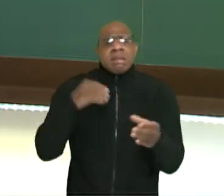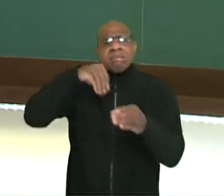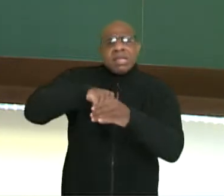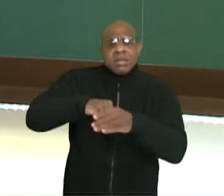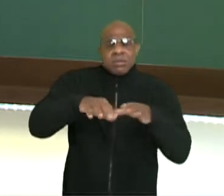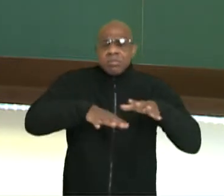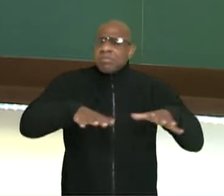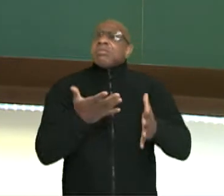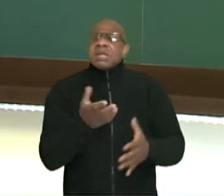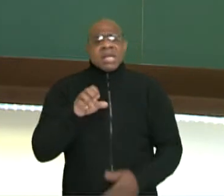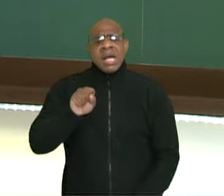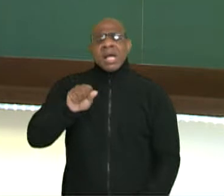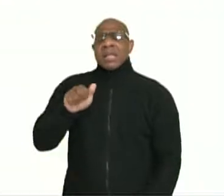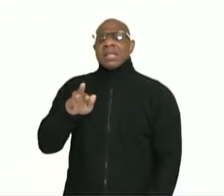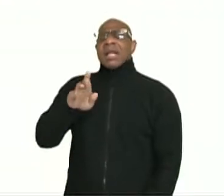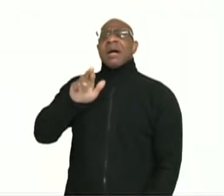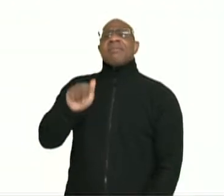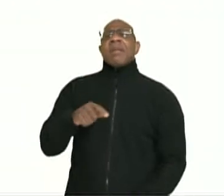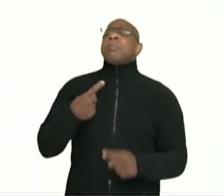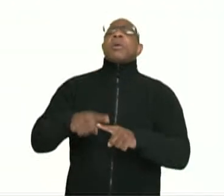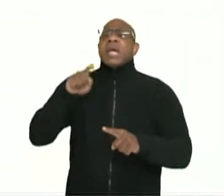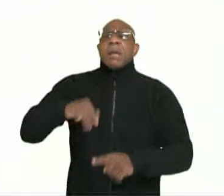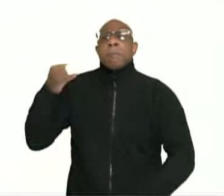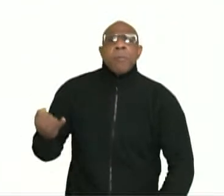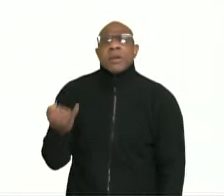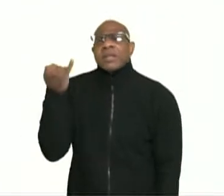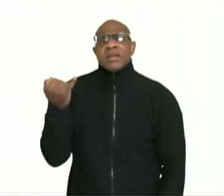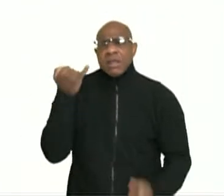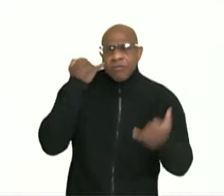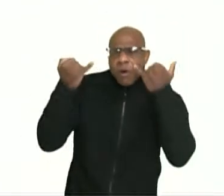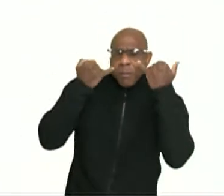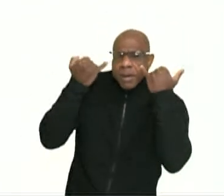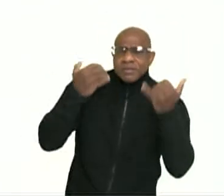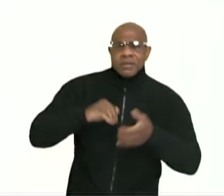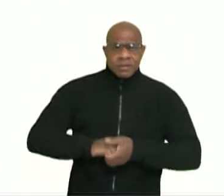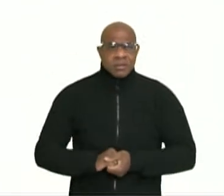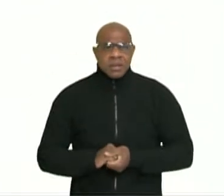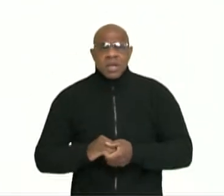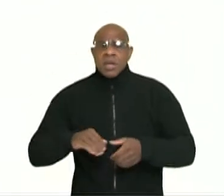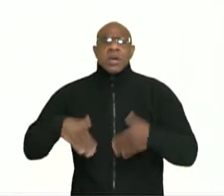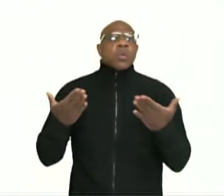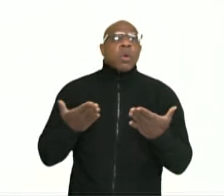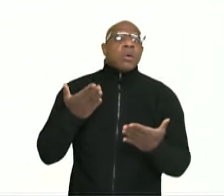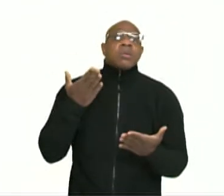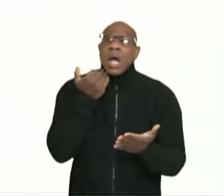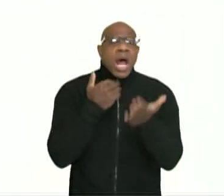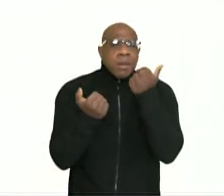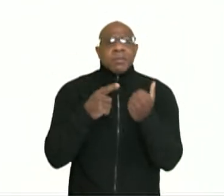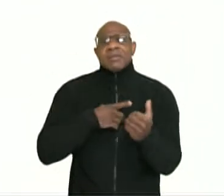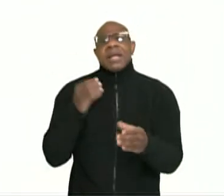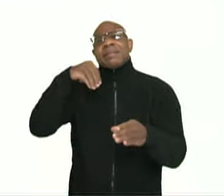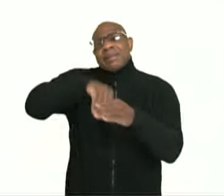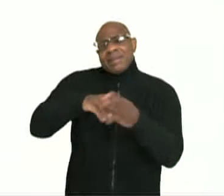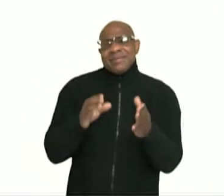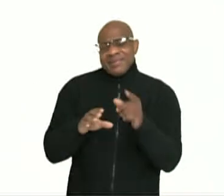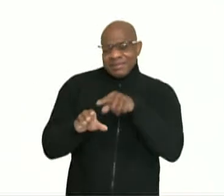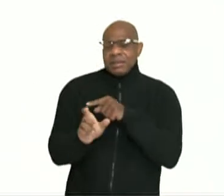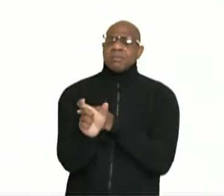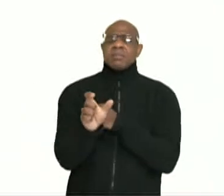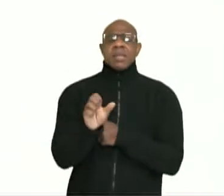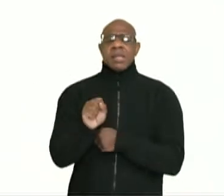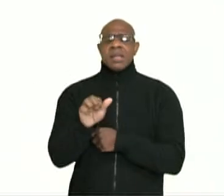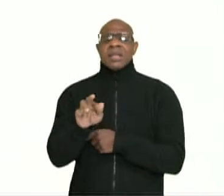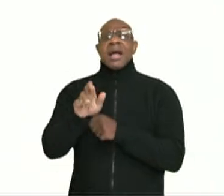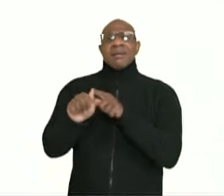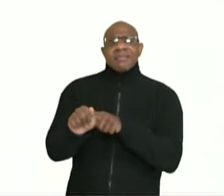são importantes? Essa informação de qual saber, qual alimento está na safra, qual não está, por que é importante